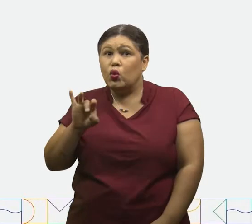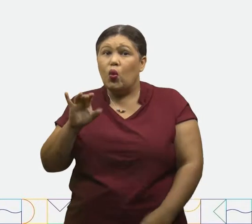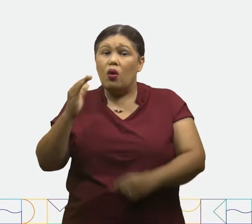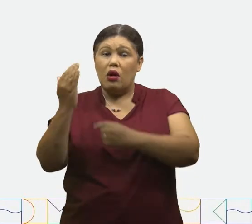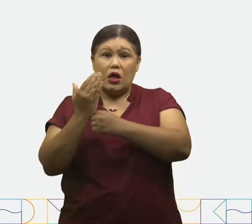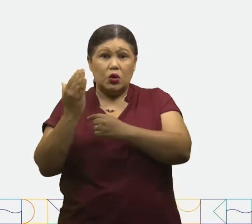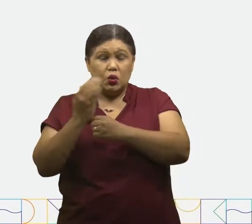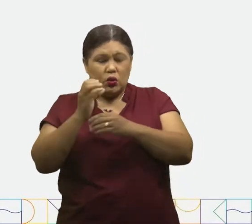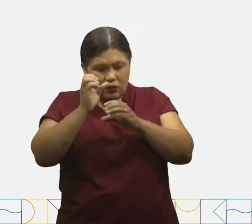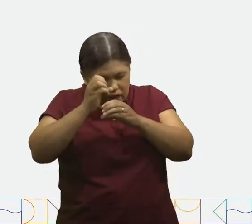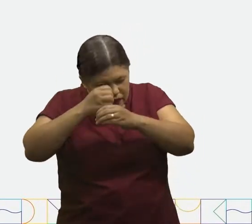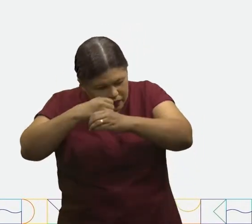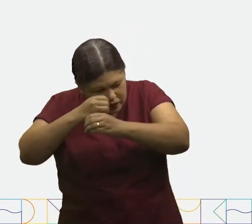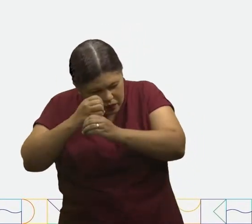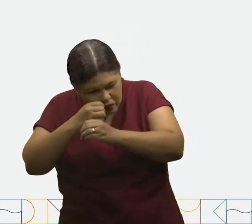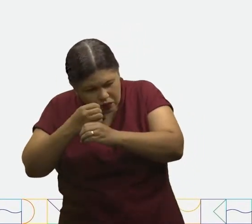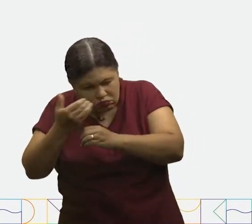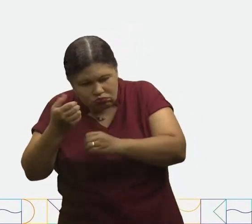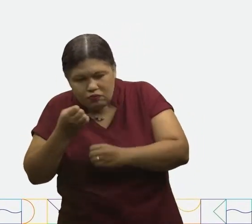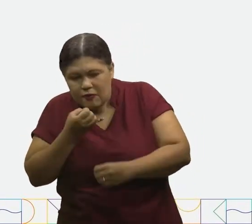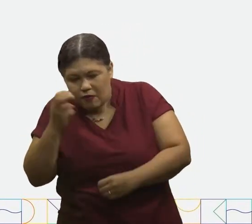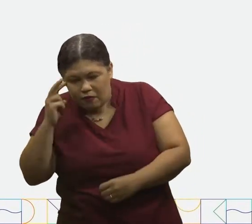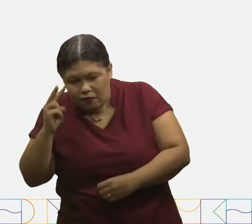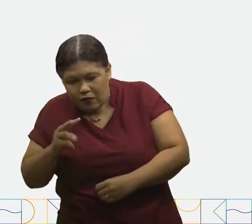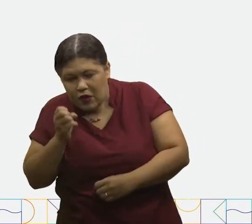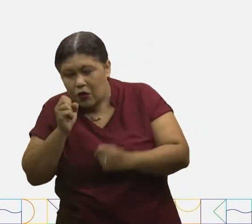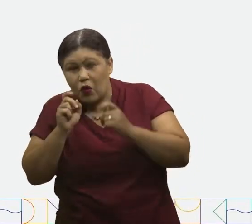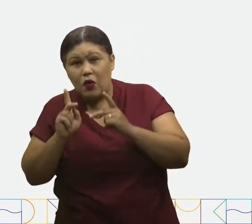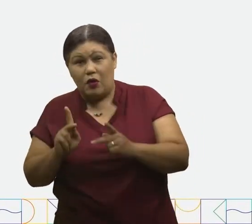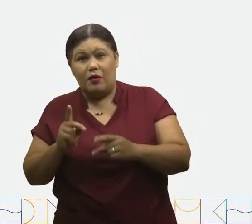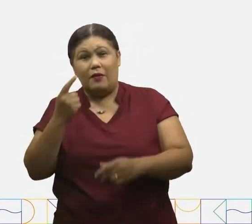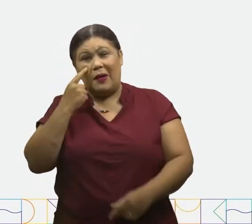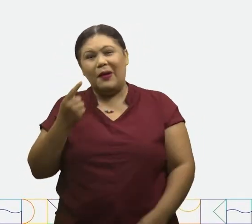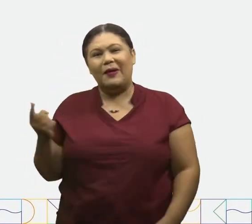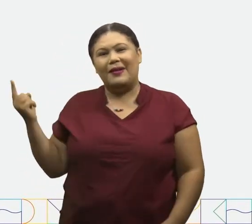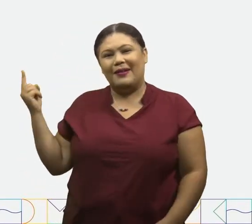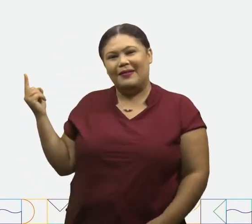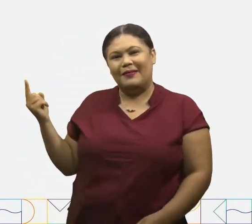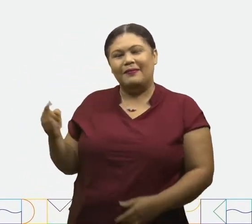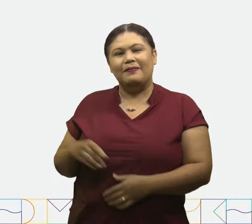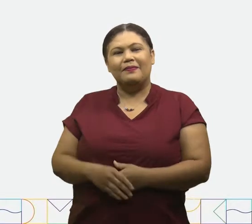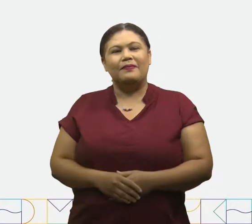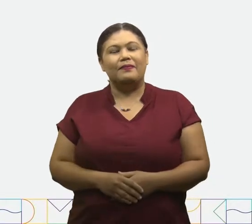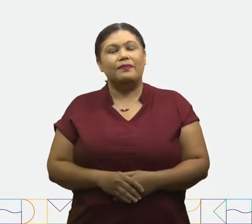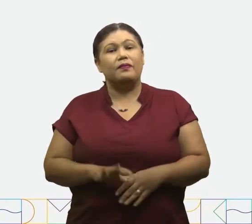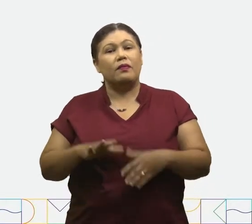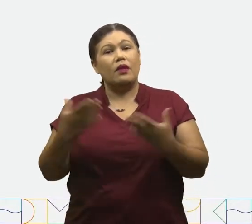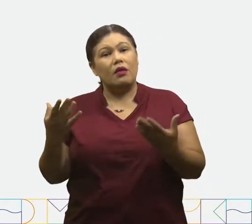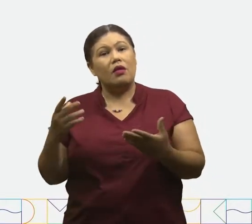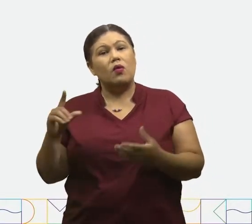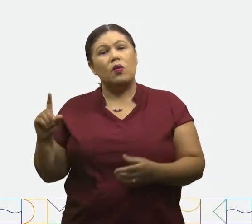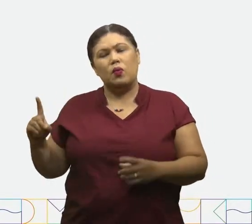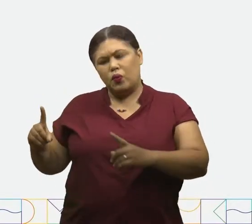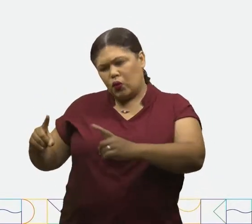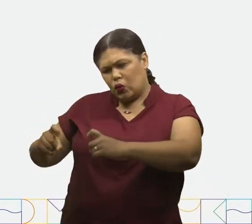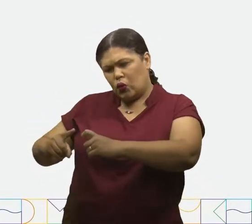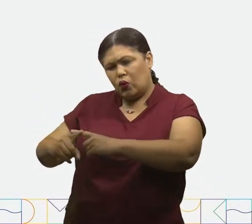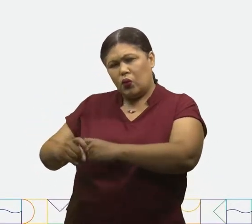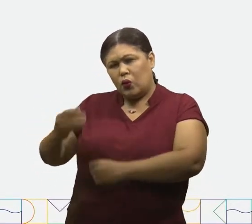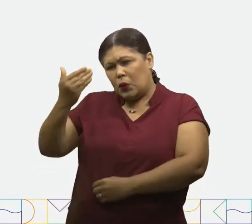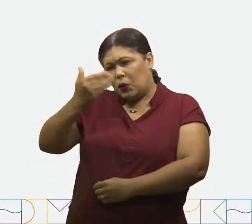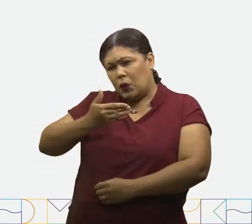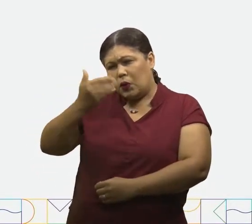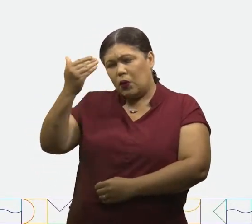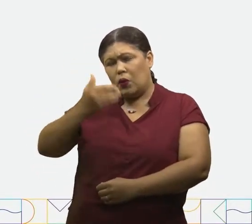vistos individualmente com o auxílio de equipamentos de aumento como o microscópio. Os micro-organismos